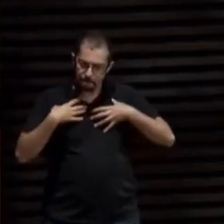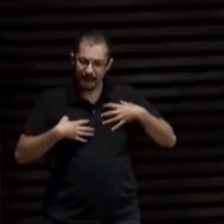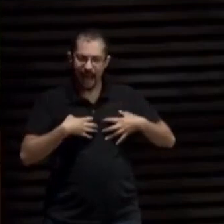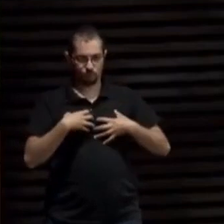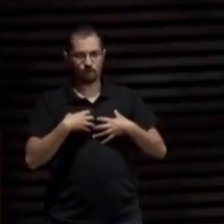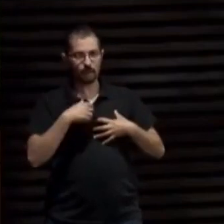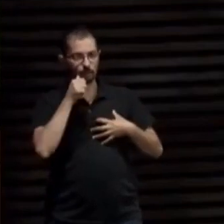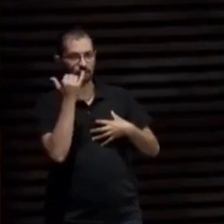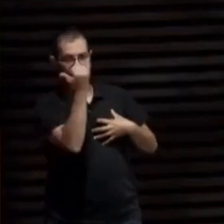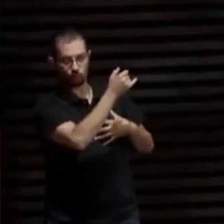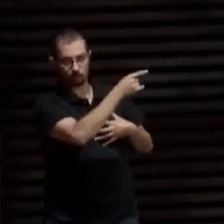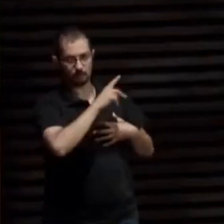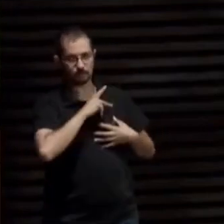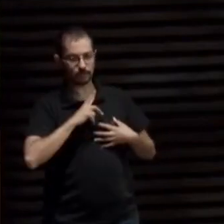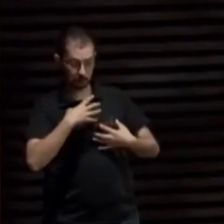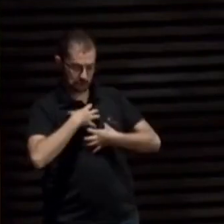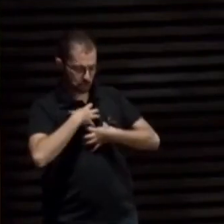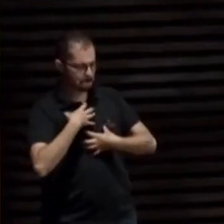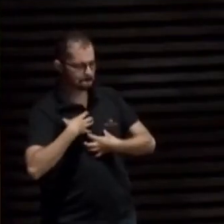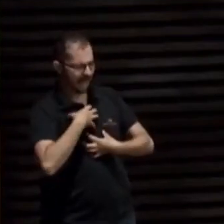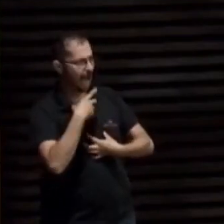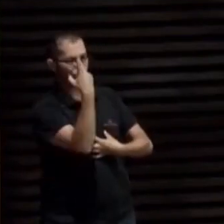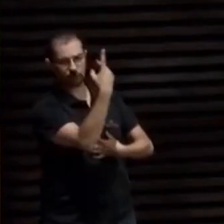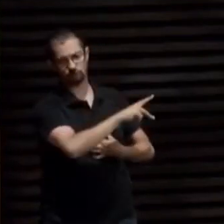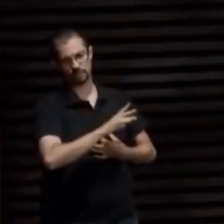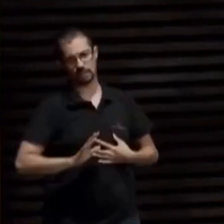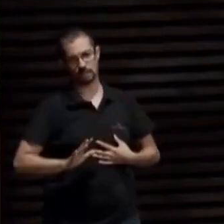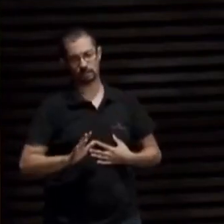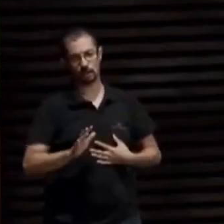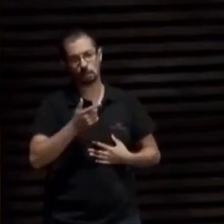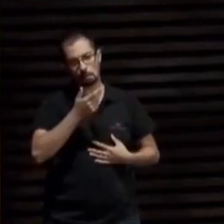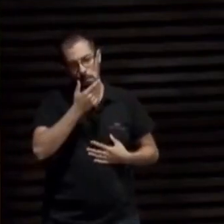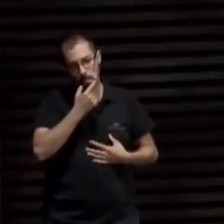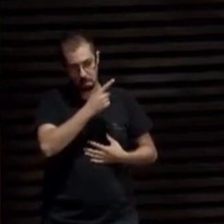tenho nada a ver com isso. É apenas uma constatação.